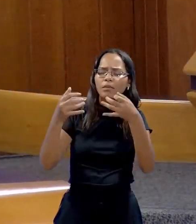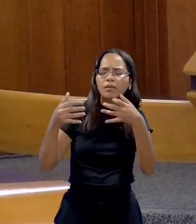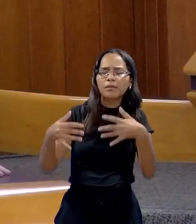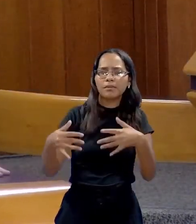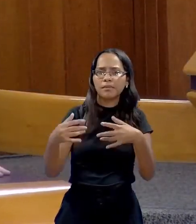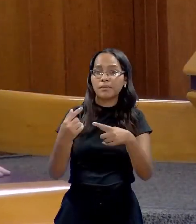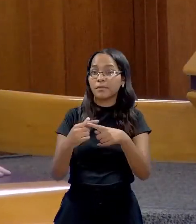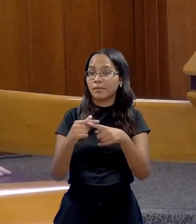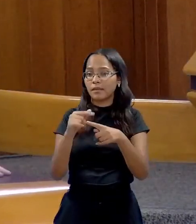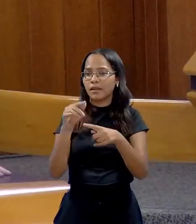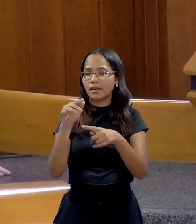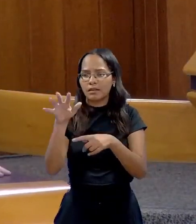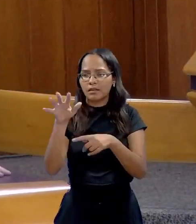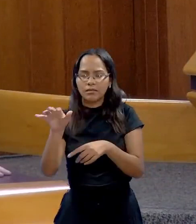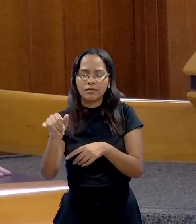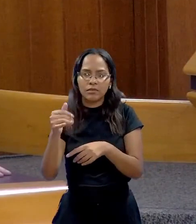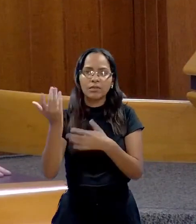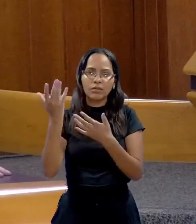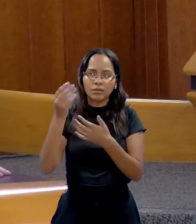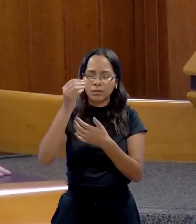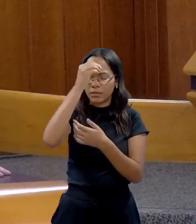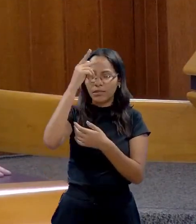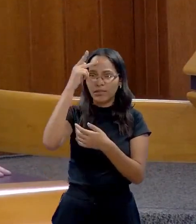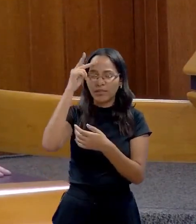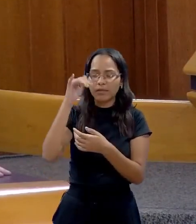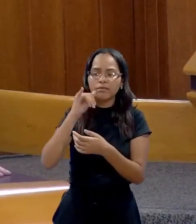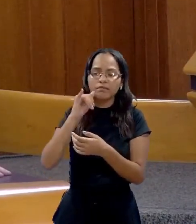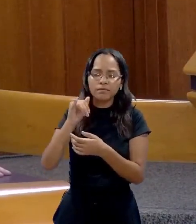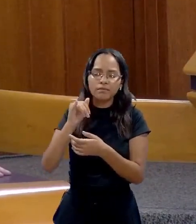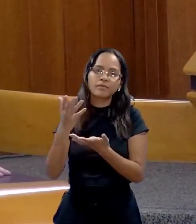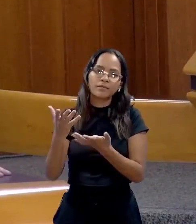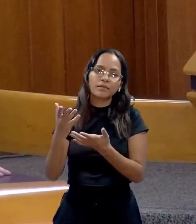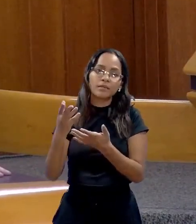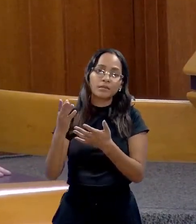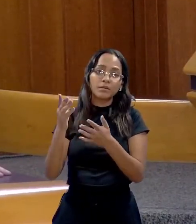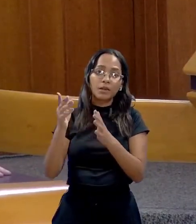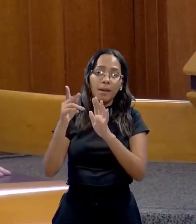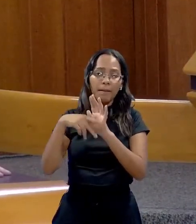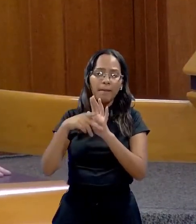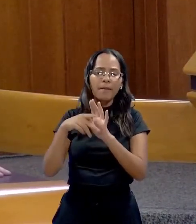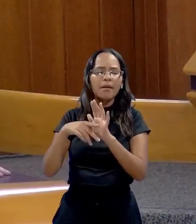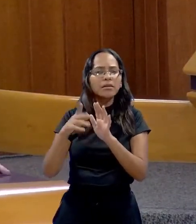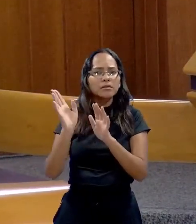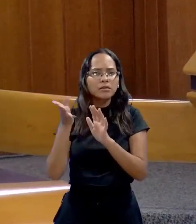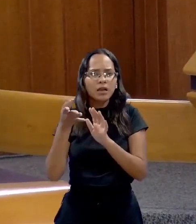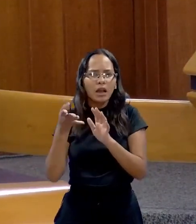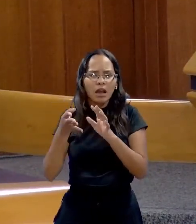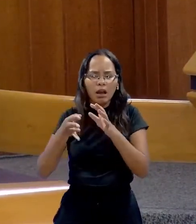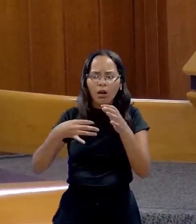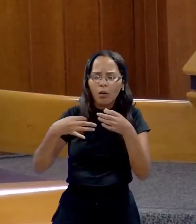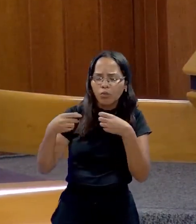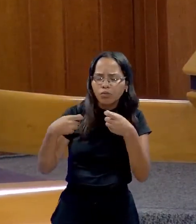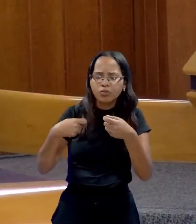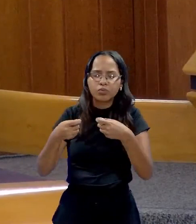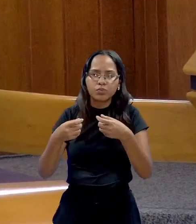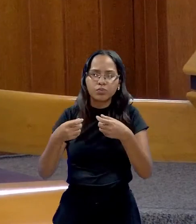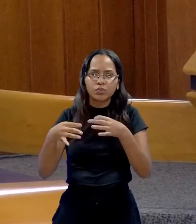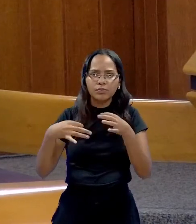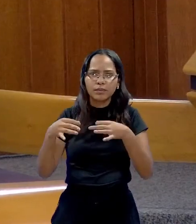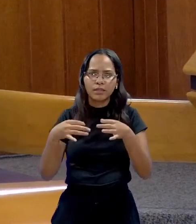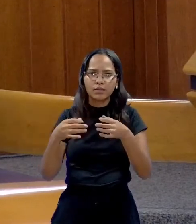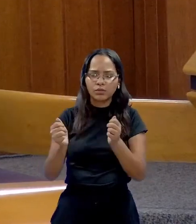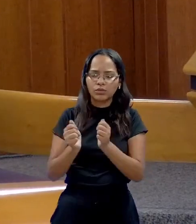convocação anunciada pelo prefeito Rogério Cruz. O processo ele está finalizando a sua tramitação junto à Secretaria de